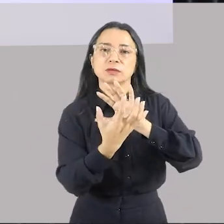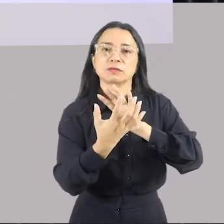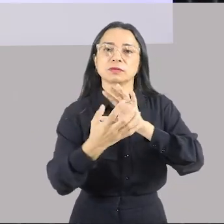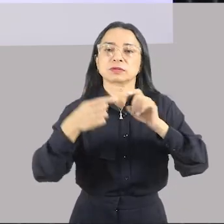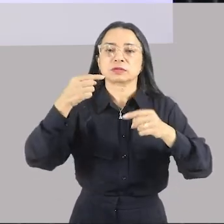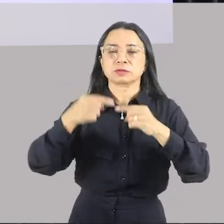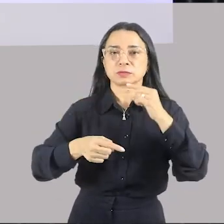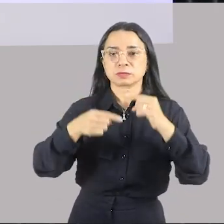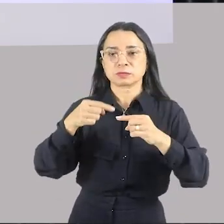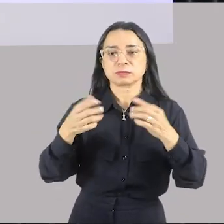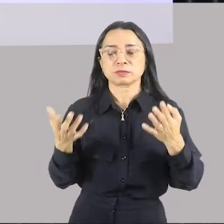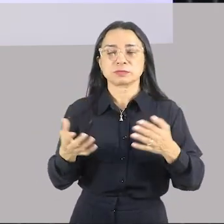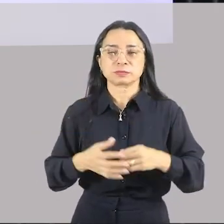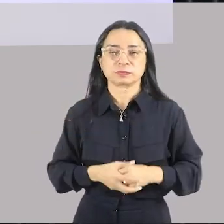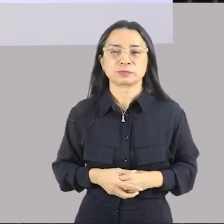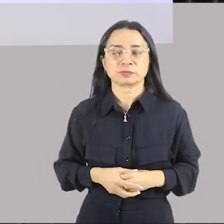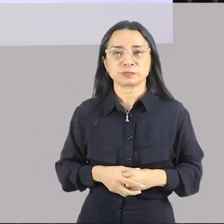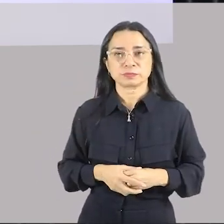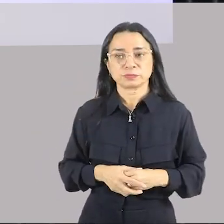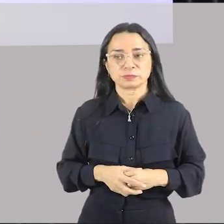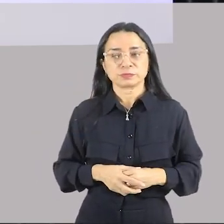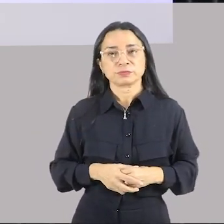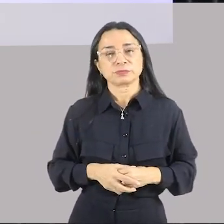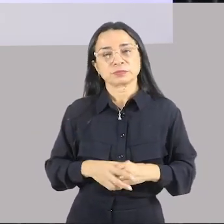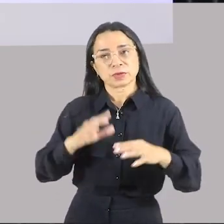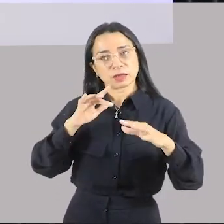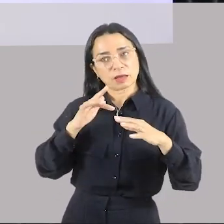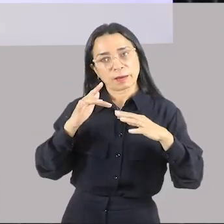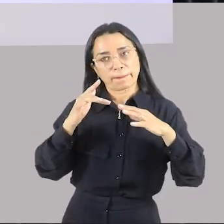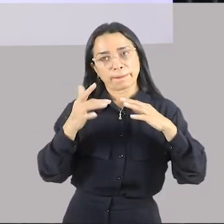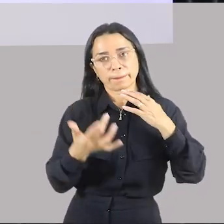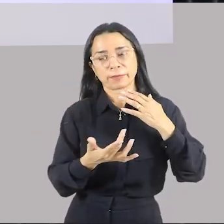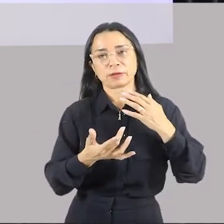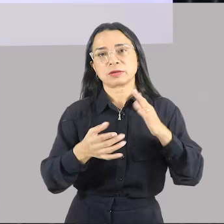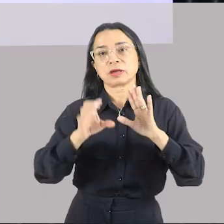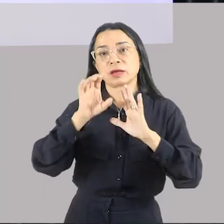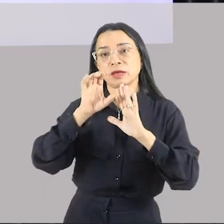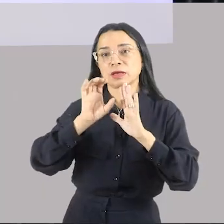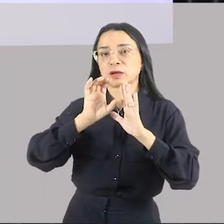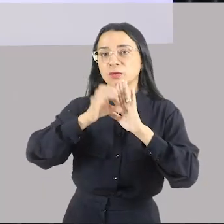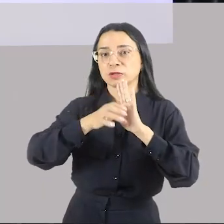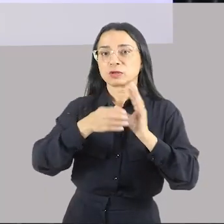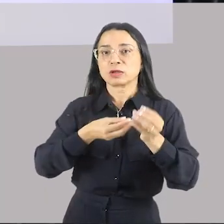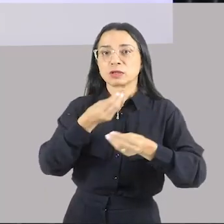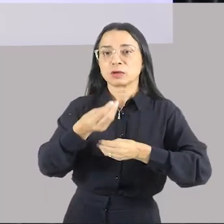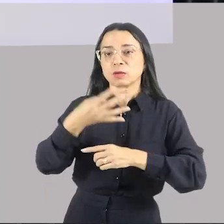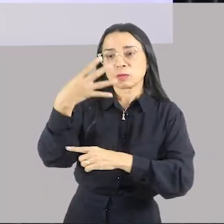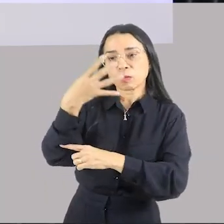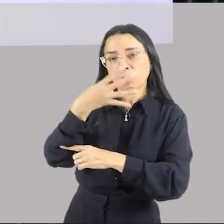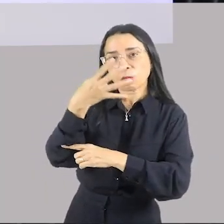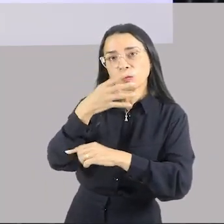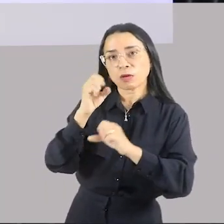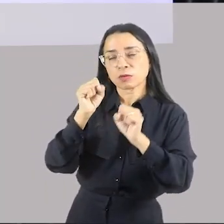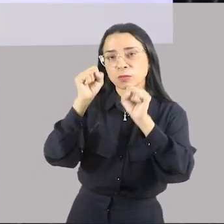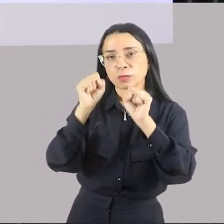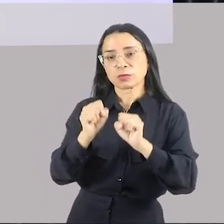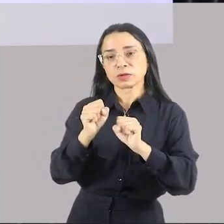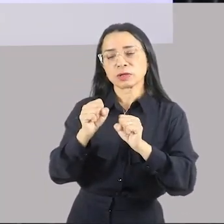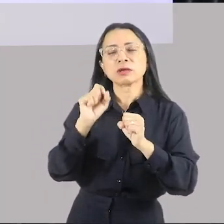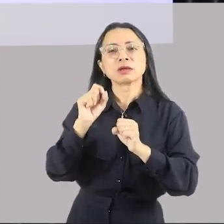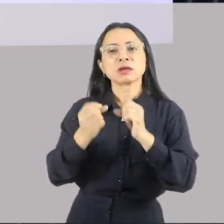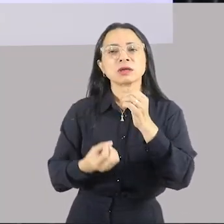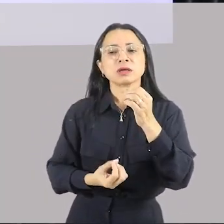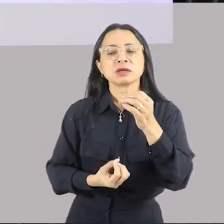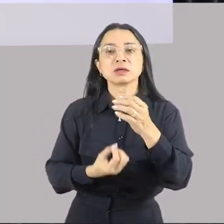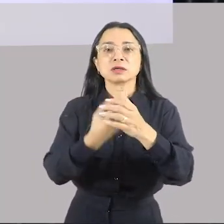A mídia é conceituada, muitas vezes, como o quarto poder. E quem criou esse conceito foi um teórico do século XIX chamado